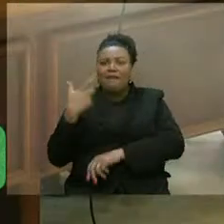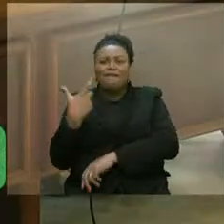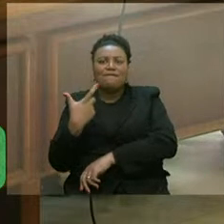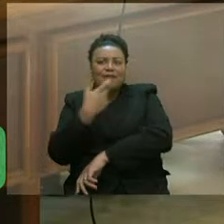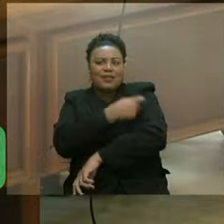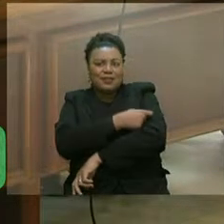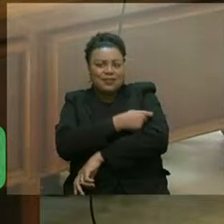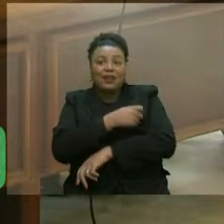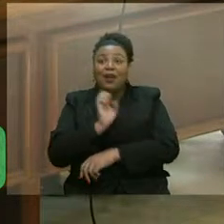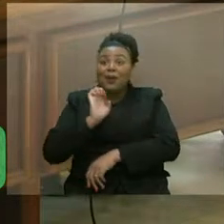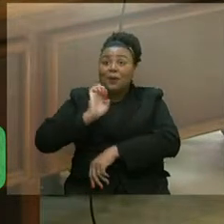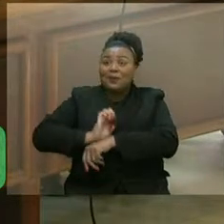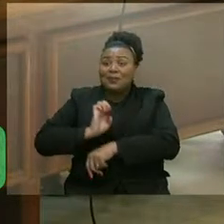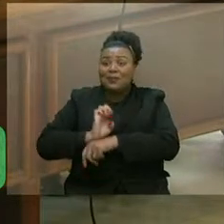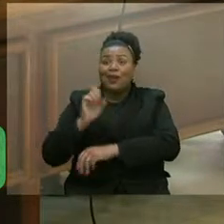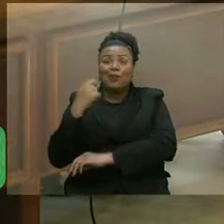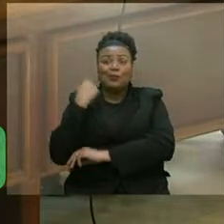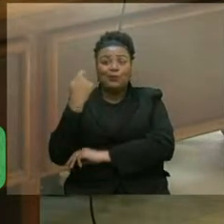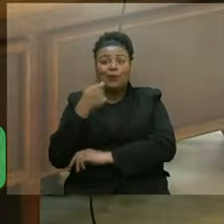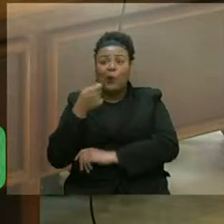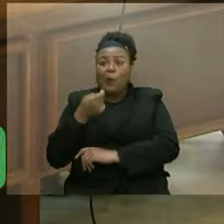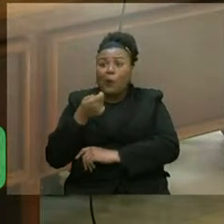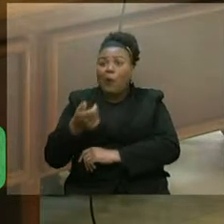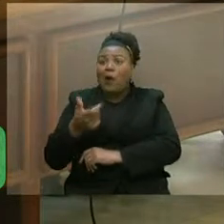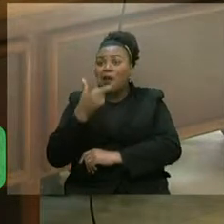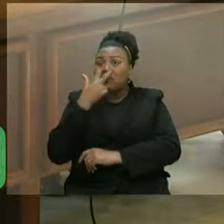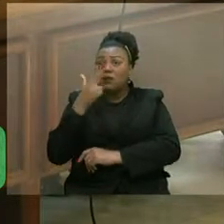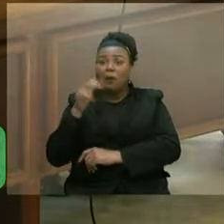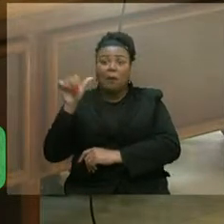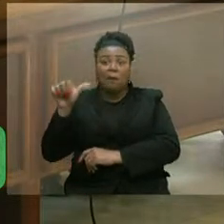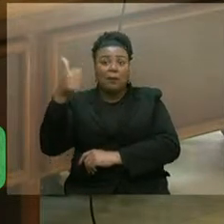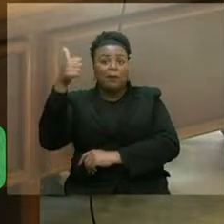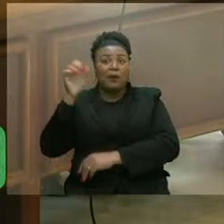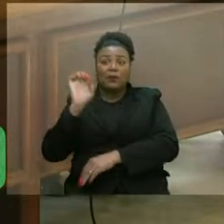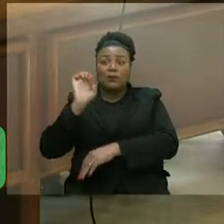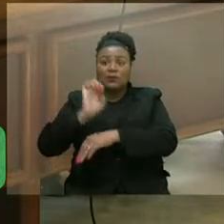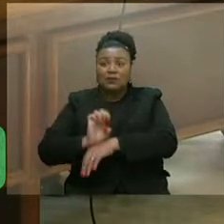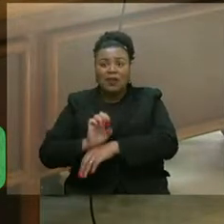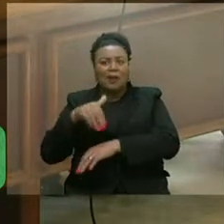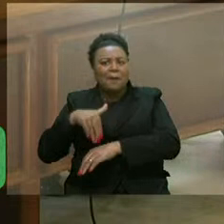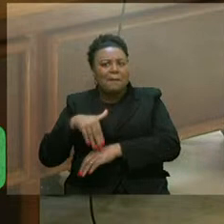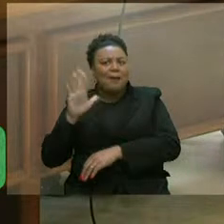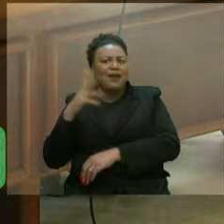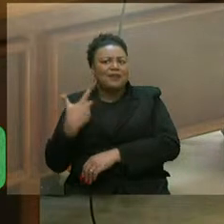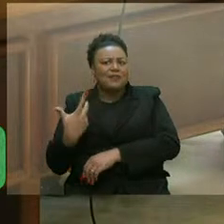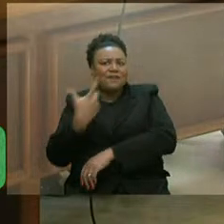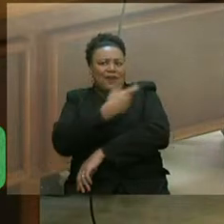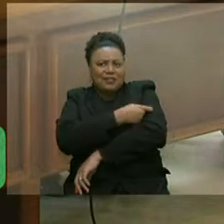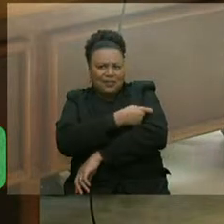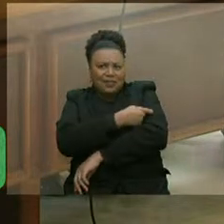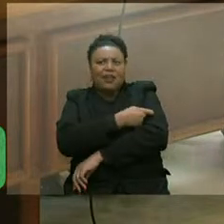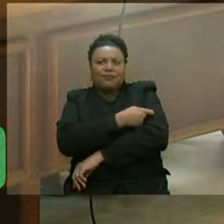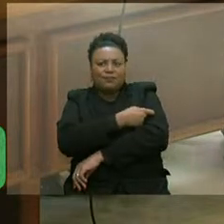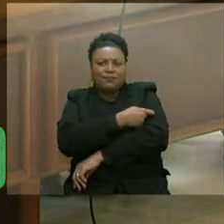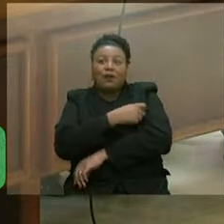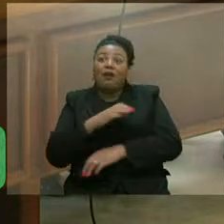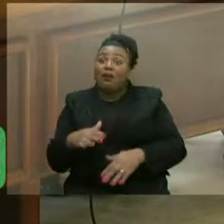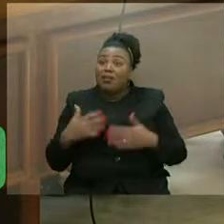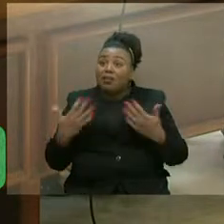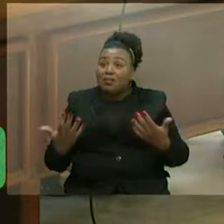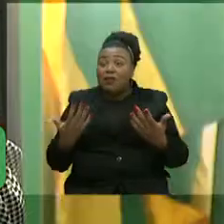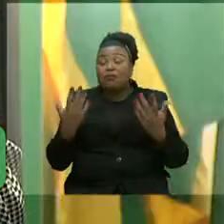vacina. O Estado do Rio Grande do Sul está ponteando no país como o Estado que mais vacina.